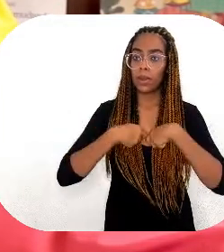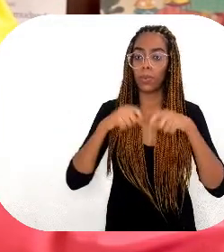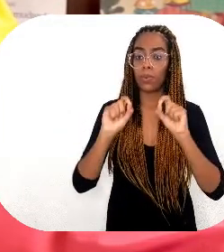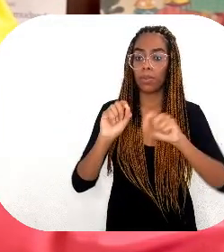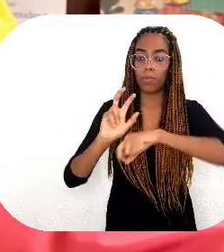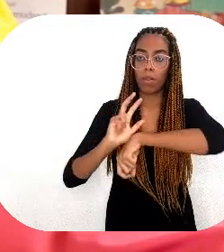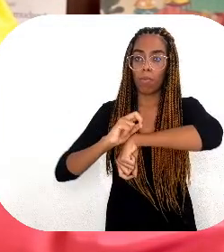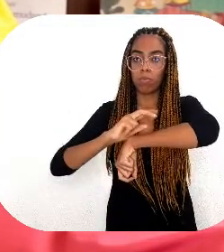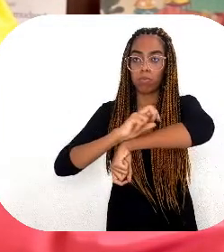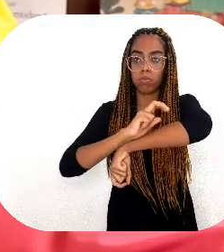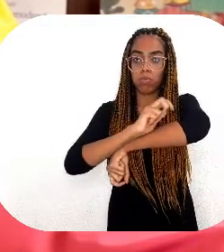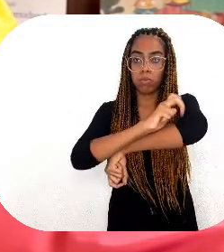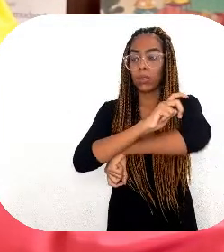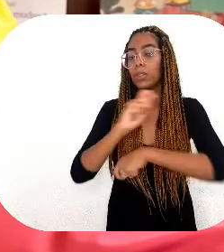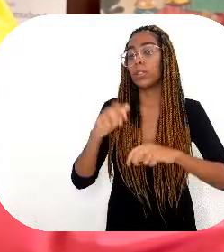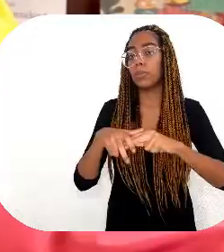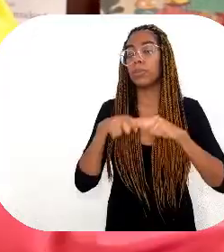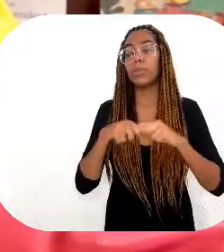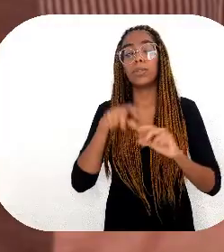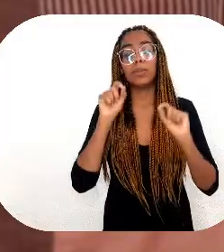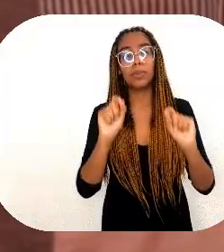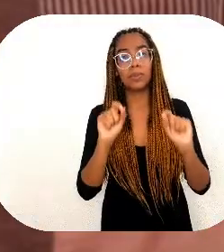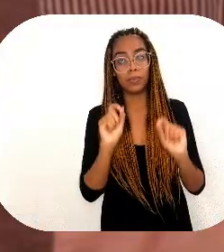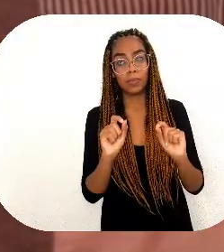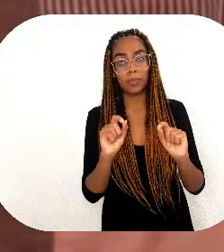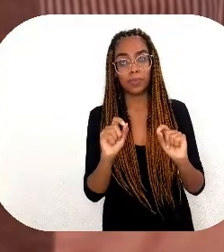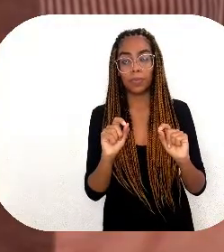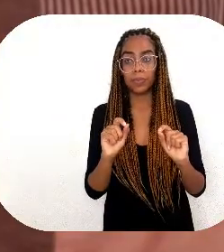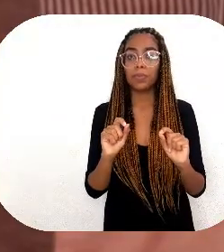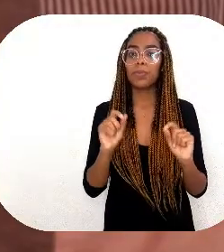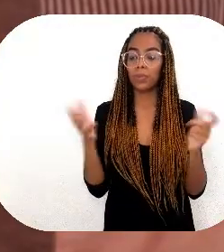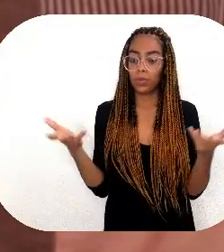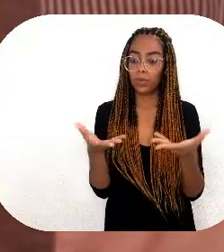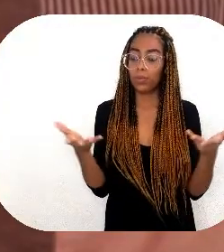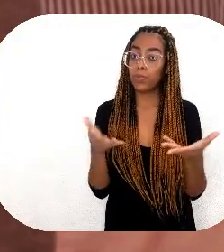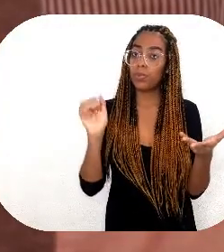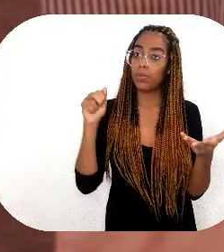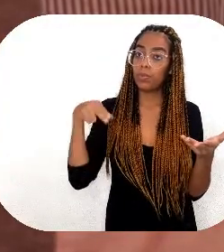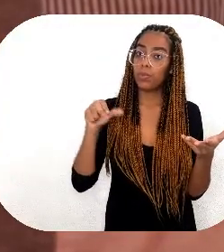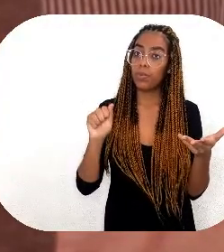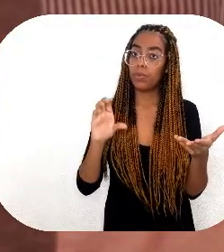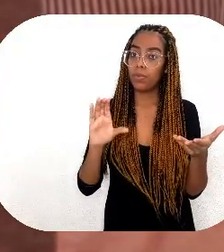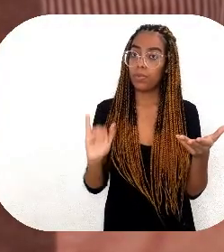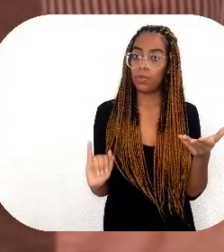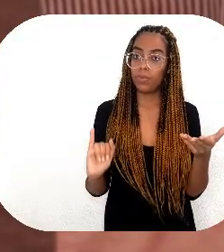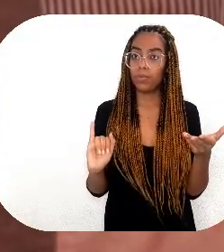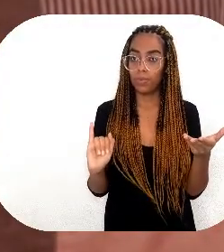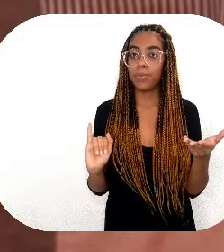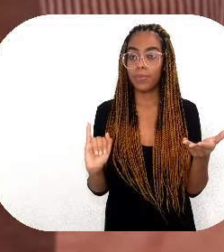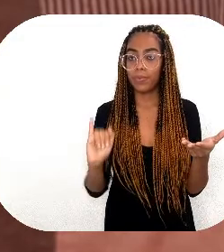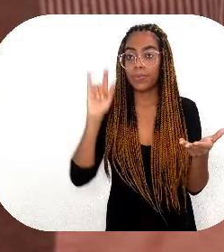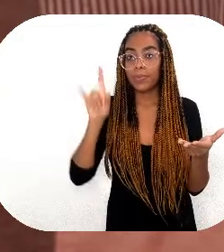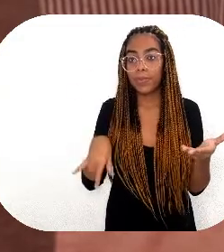ser representado por uma aranha. E foi justamente esse ser que eu